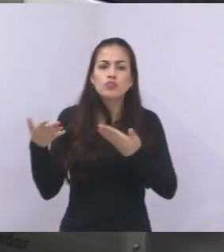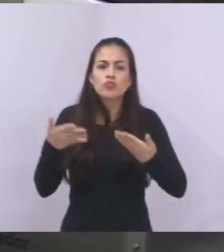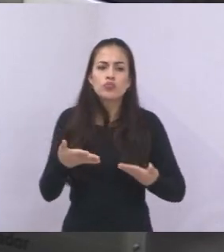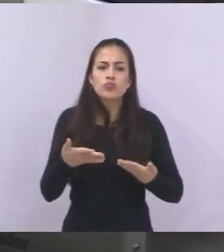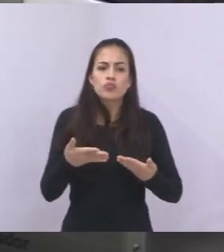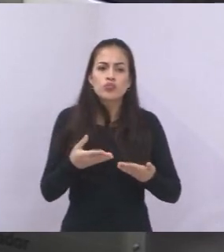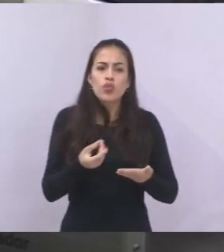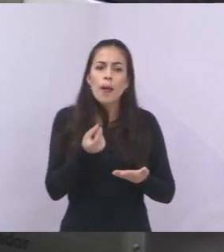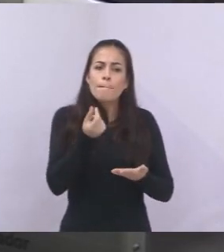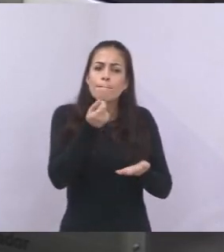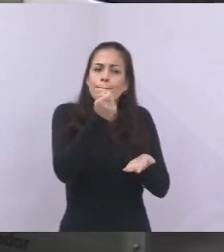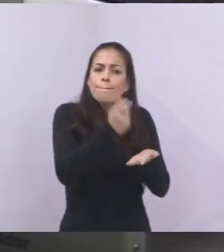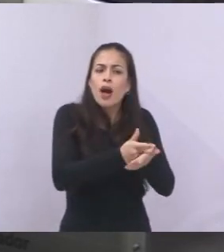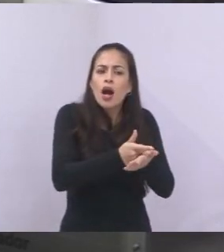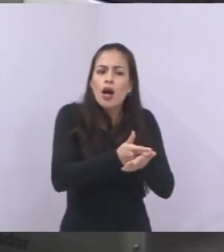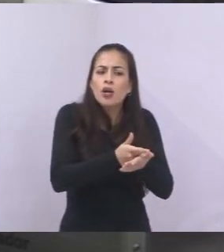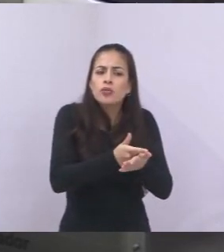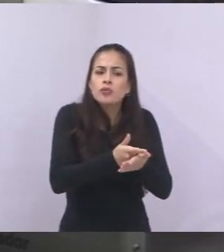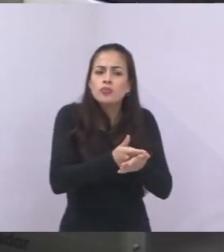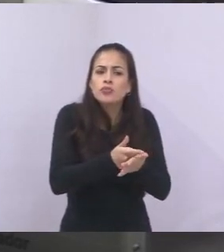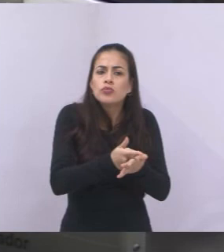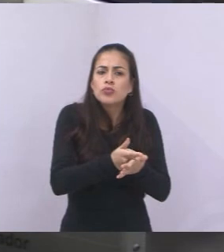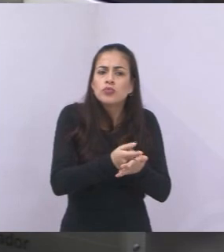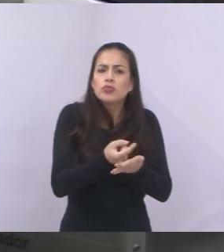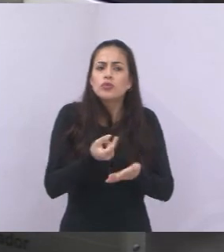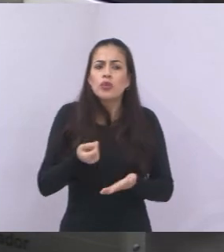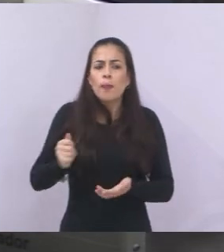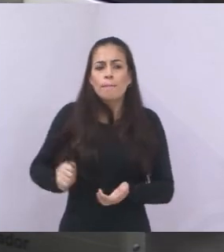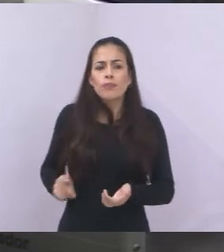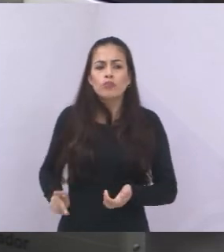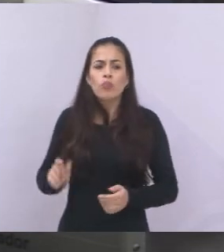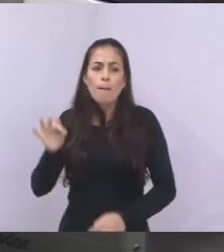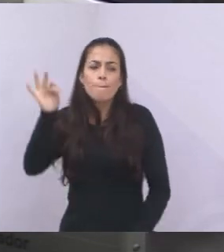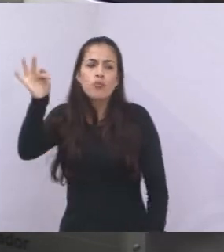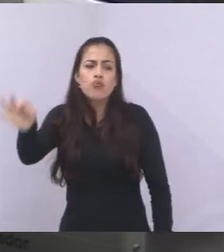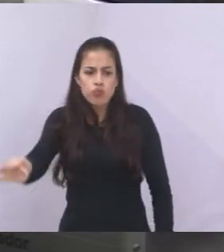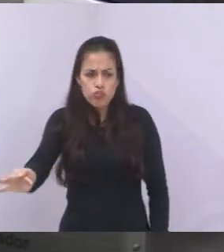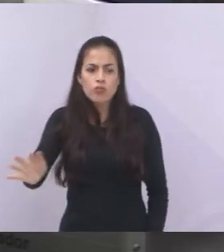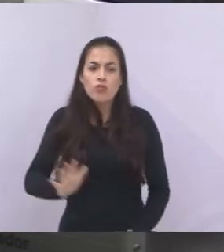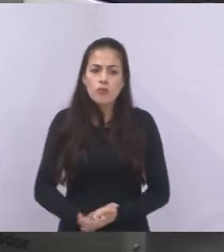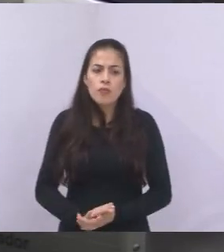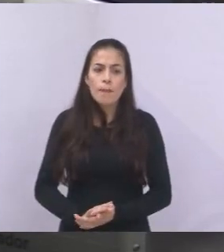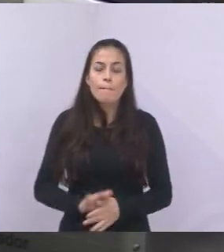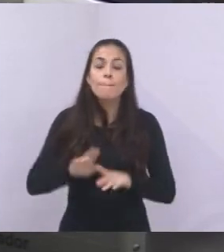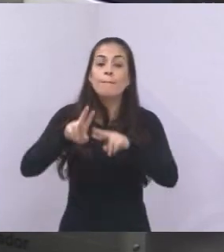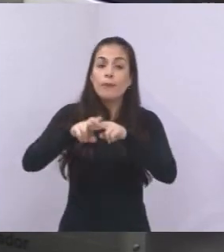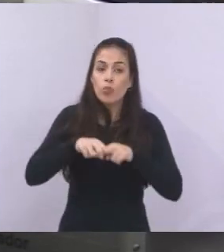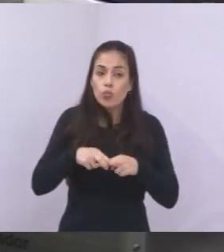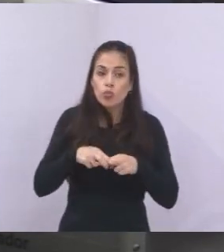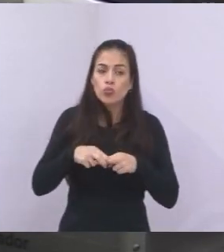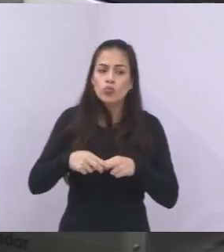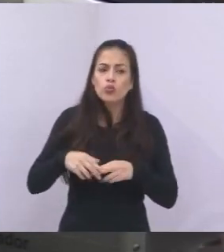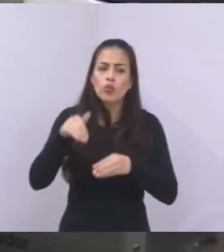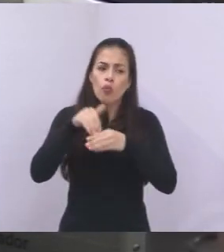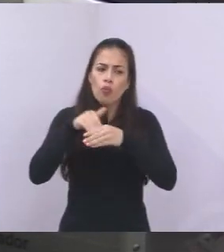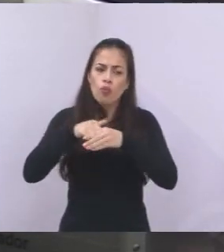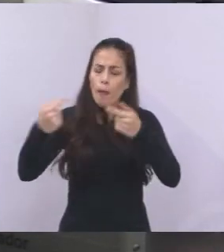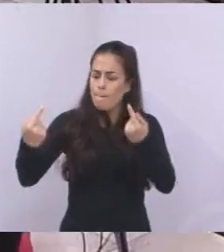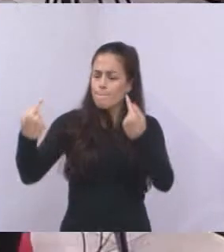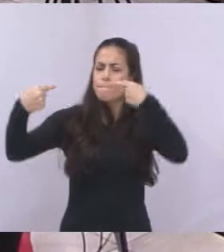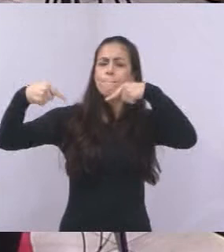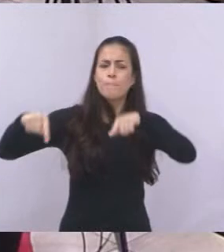de contribuição sobre os seus rendimentos no futuro. Por isso, meu voto é contrário.